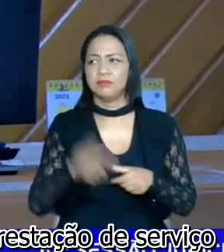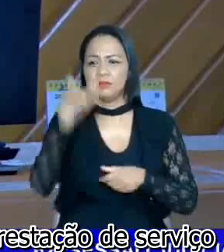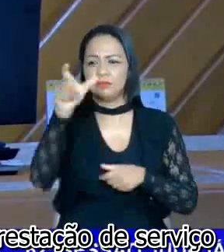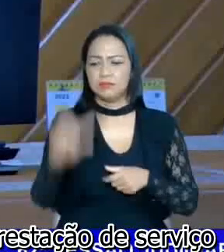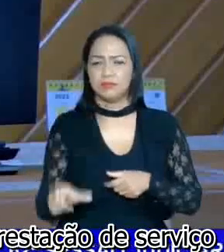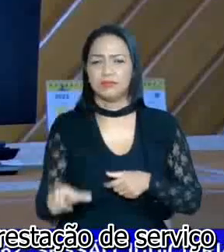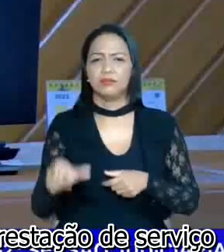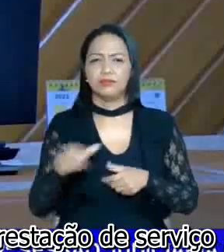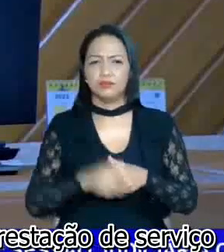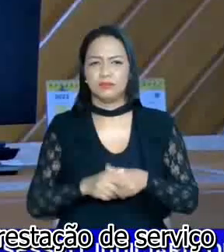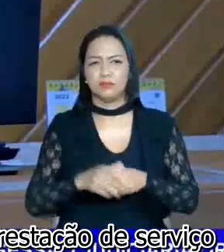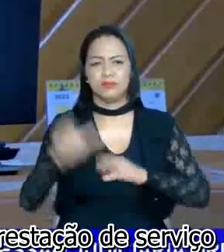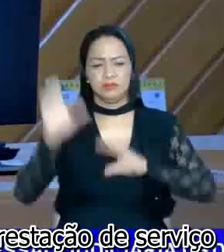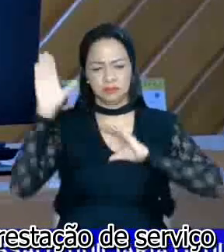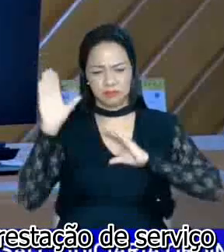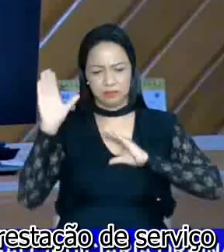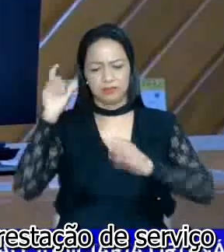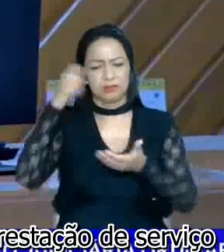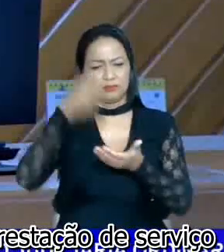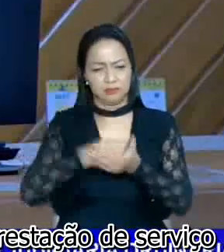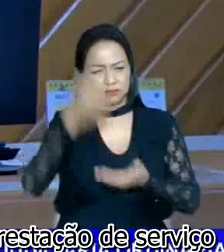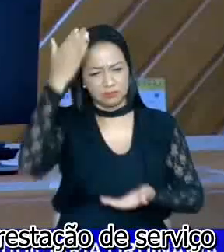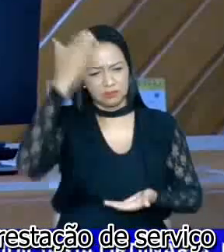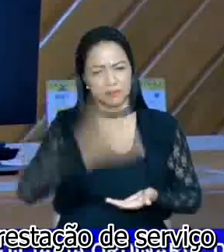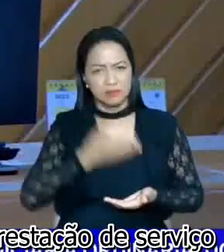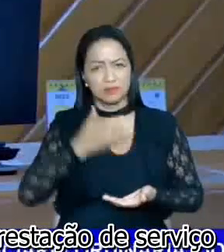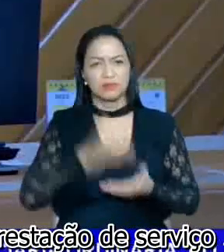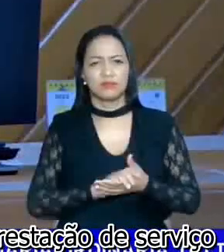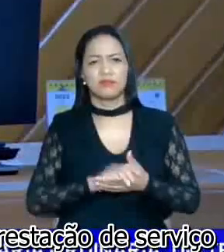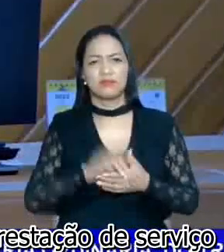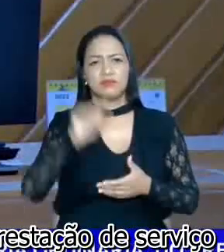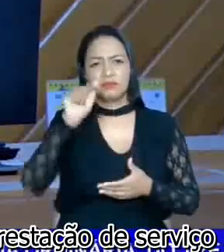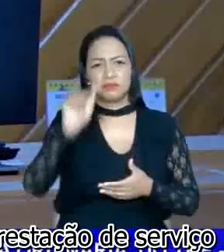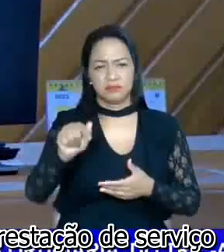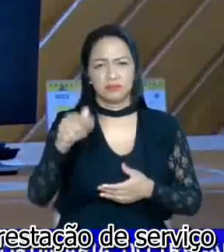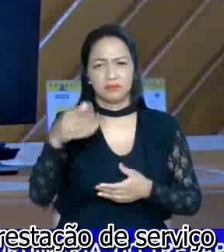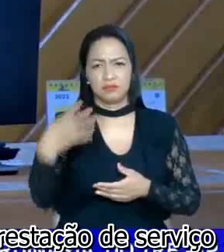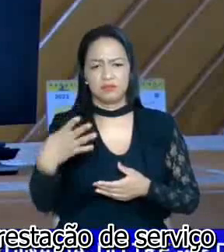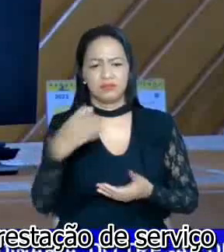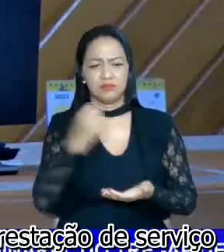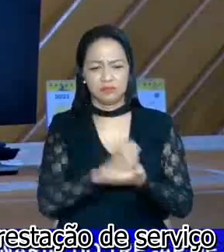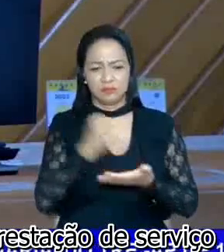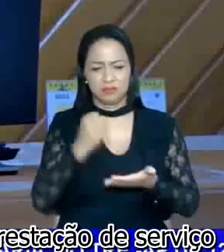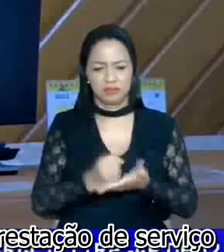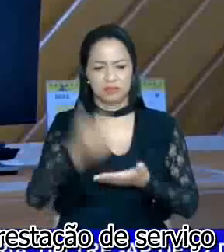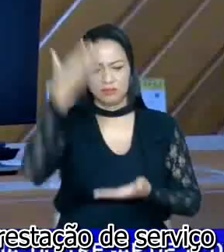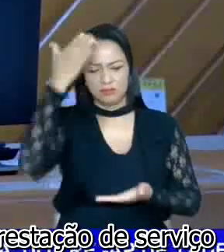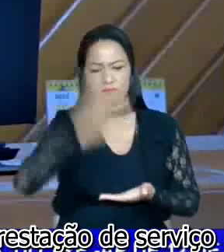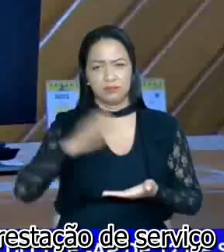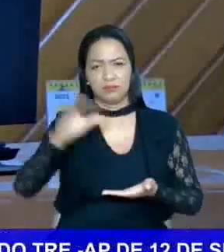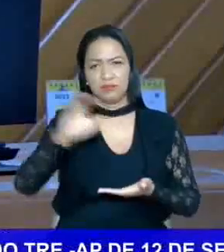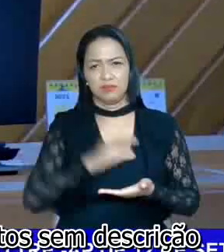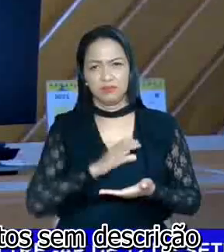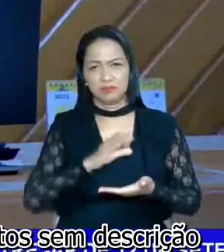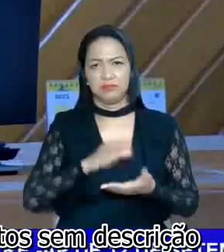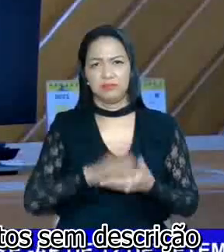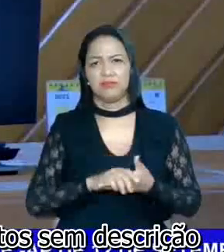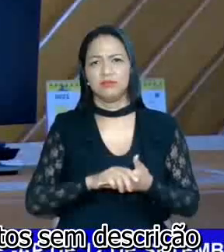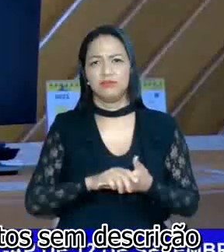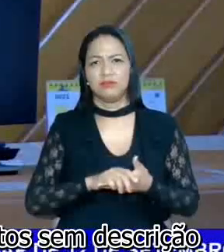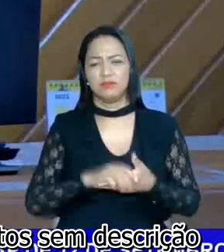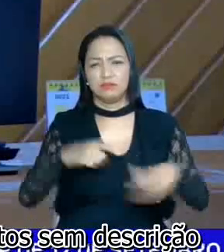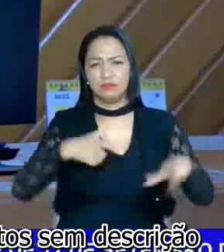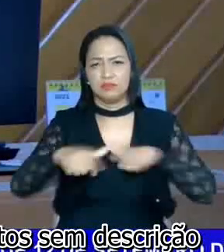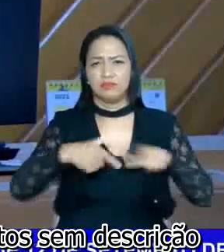aqui comprovou tal gasto com 74 contratos de prestação de serviço